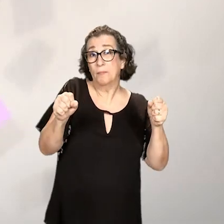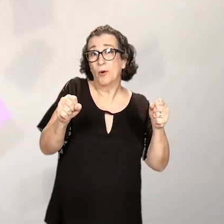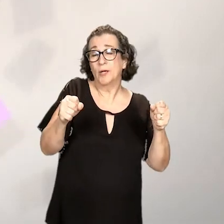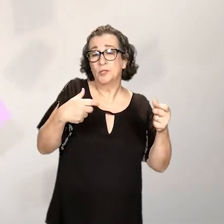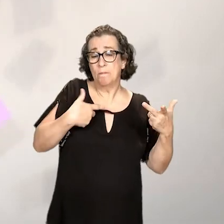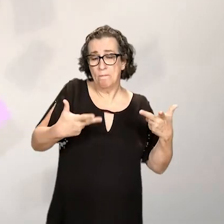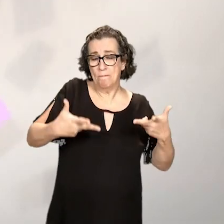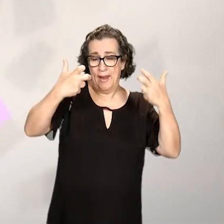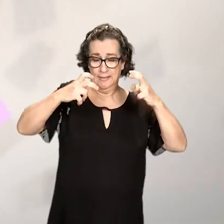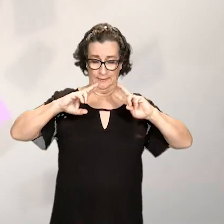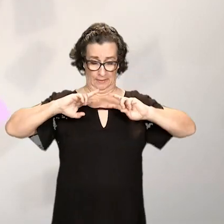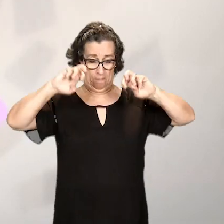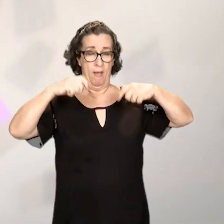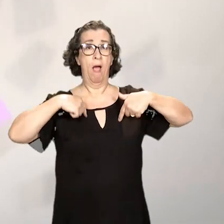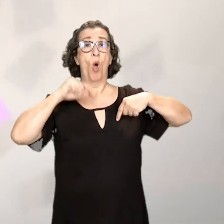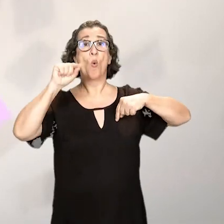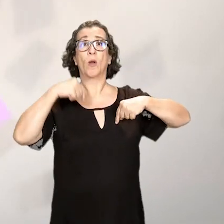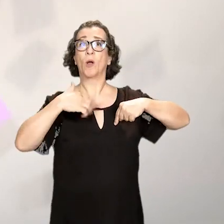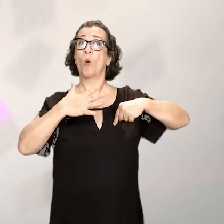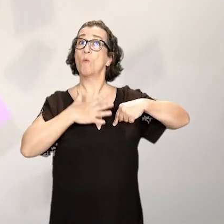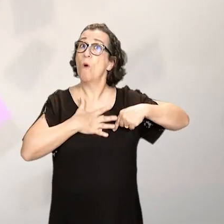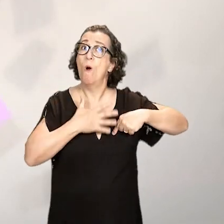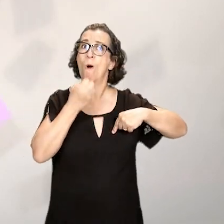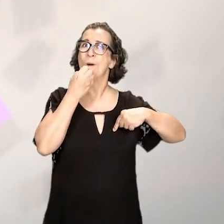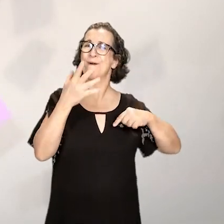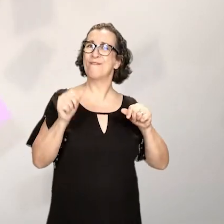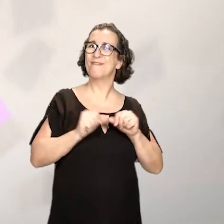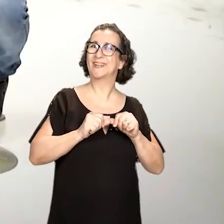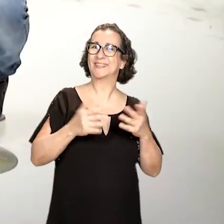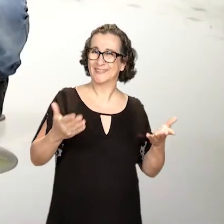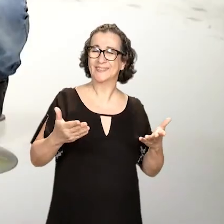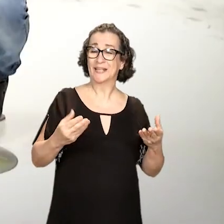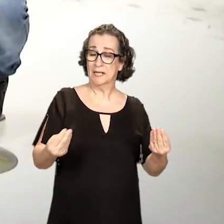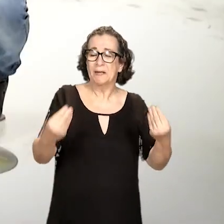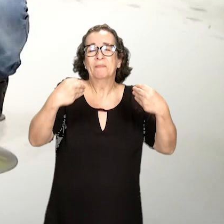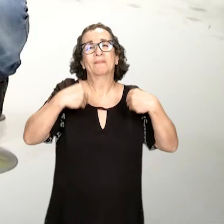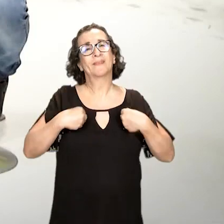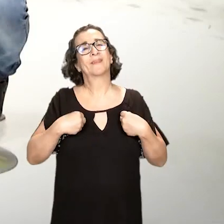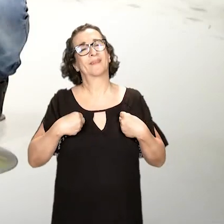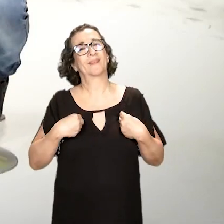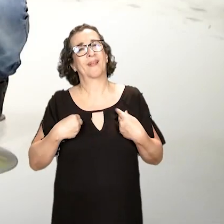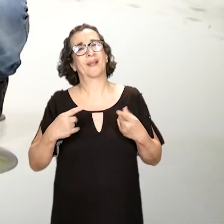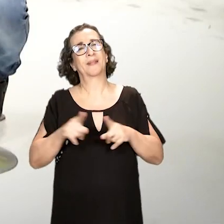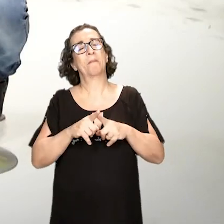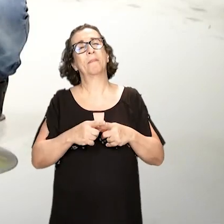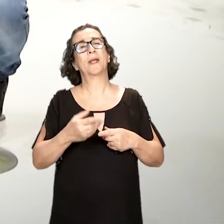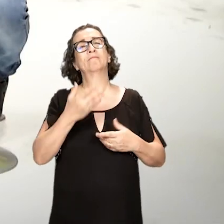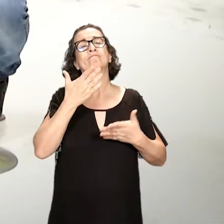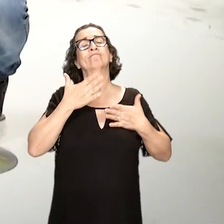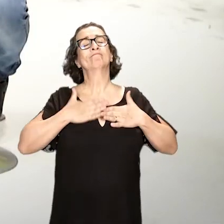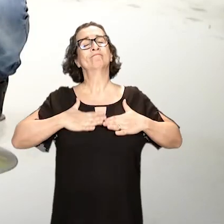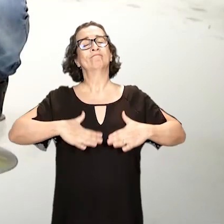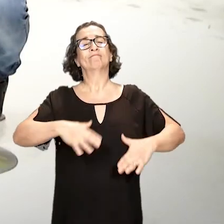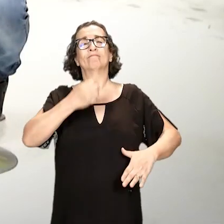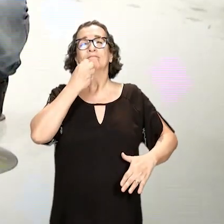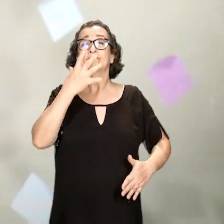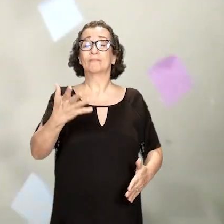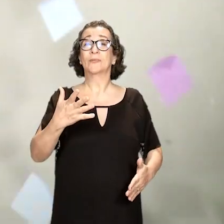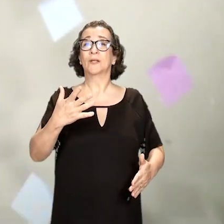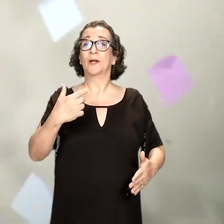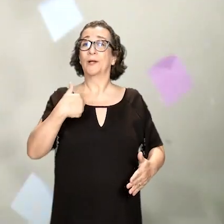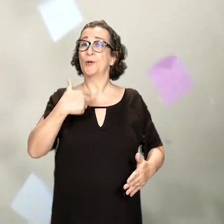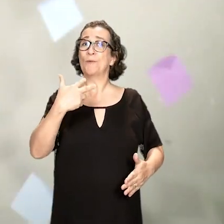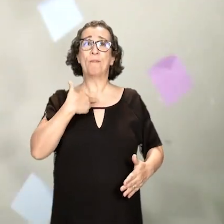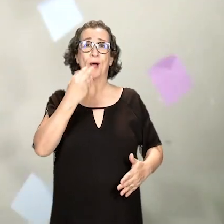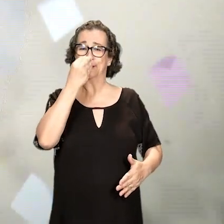perceber o que que você gosta de fazer e que te dão que traz uma sensação de bem-estar investir nisso né a gente não pode